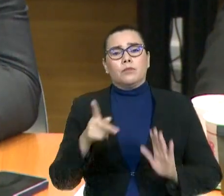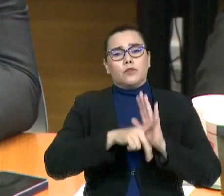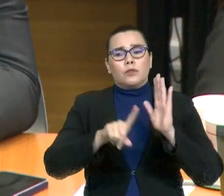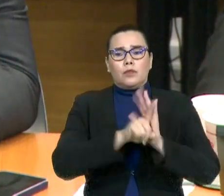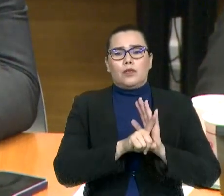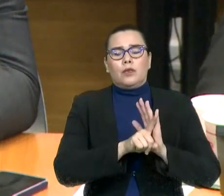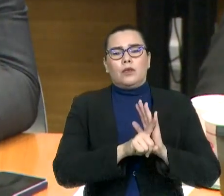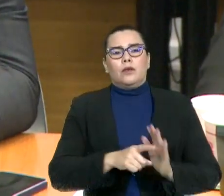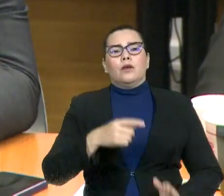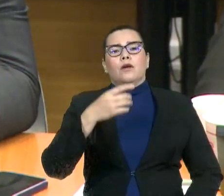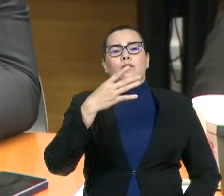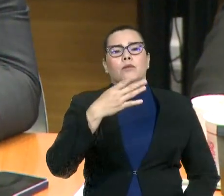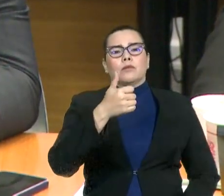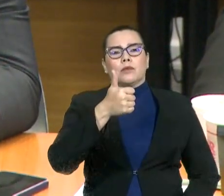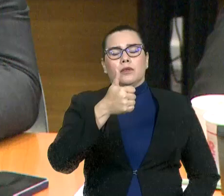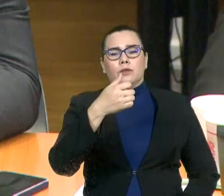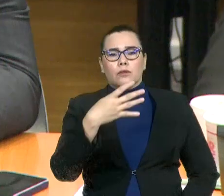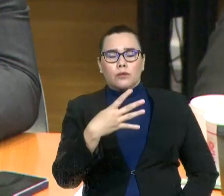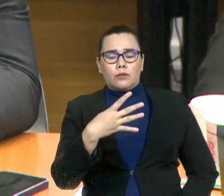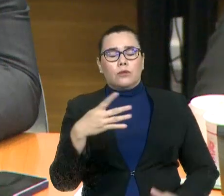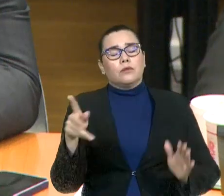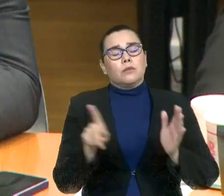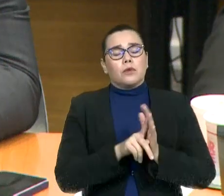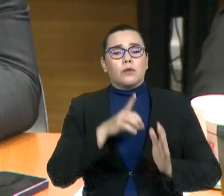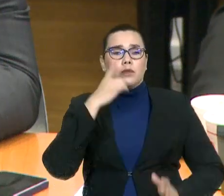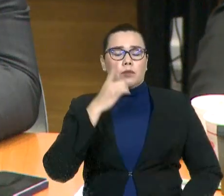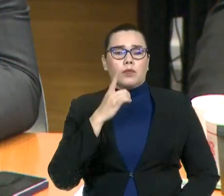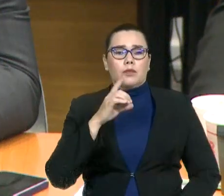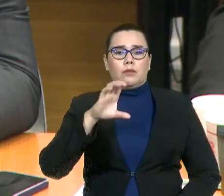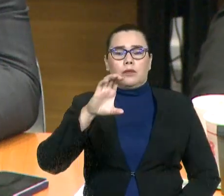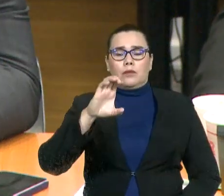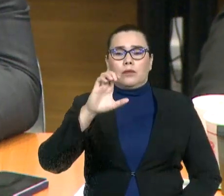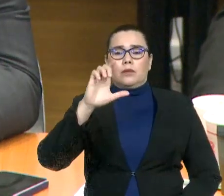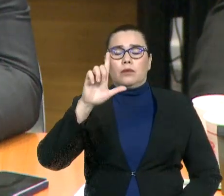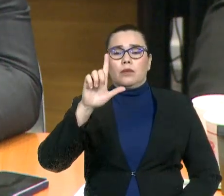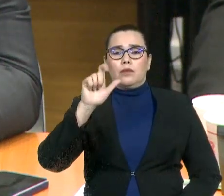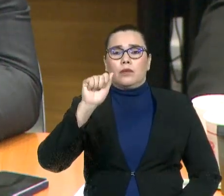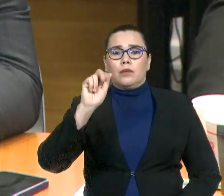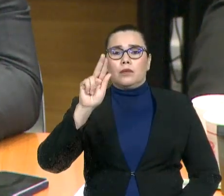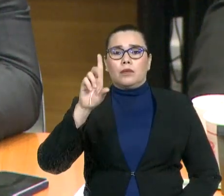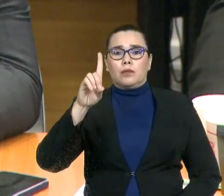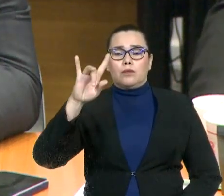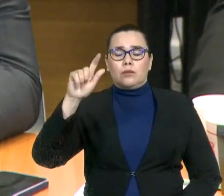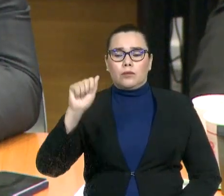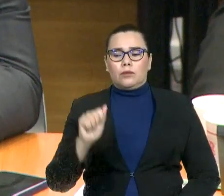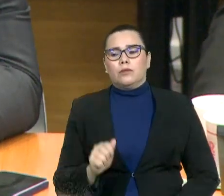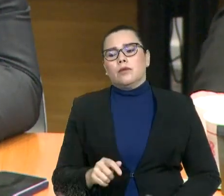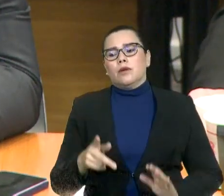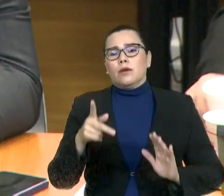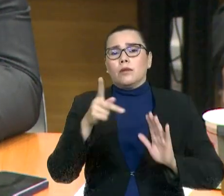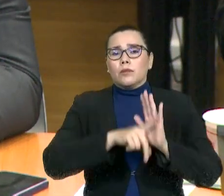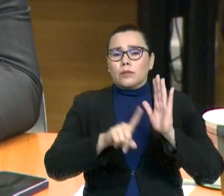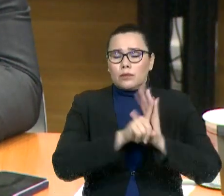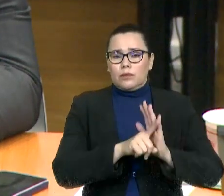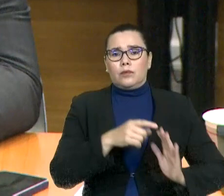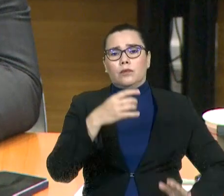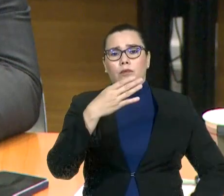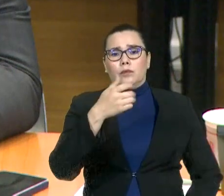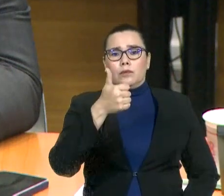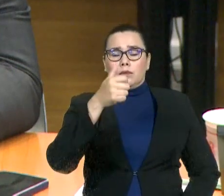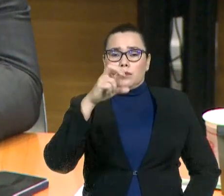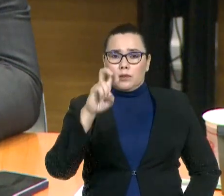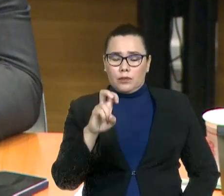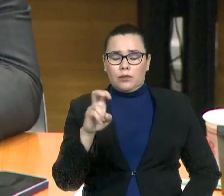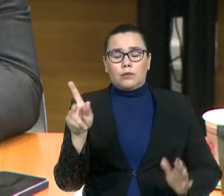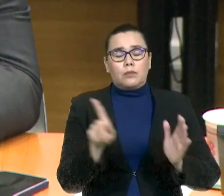número 414/2023, de autoria da deputada Cláudia Coutinho. Projeto de lei número